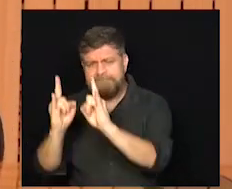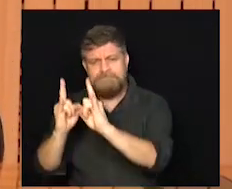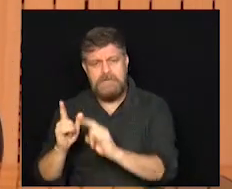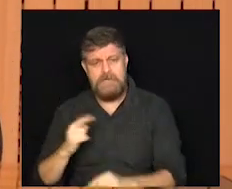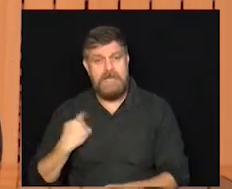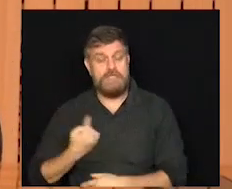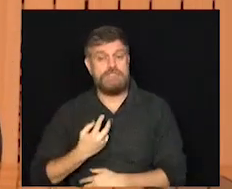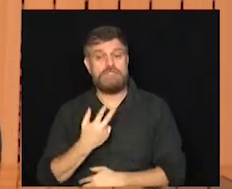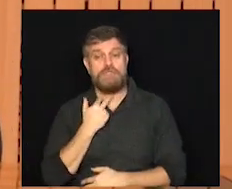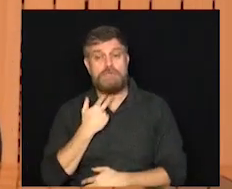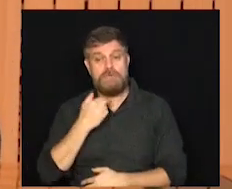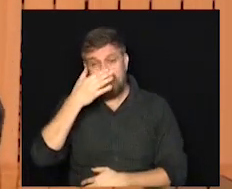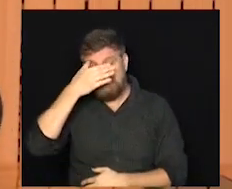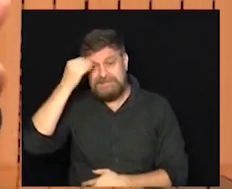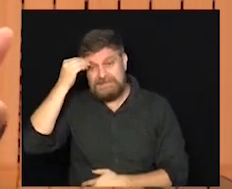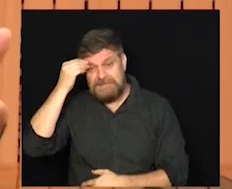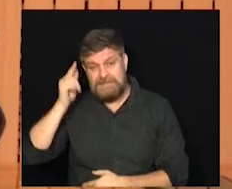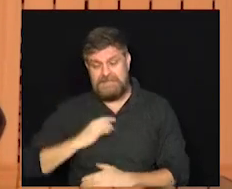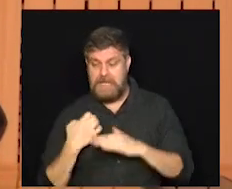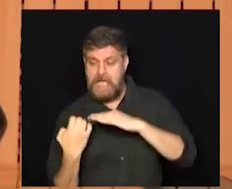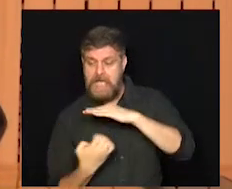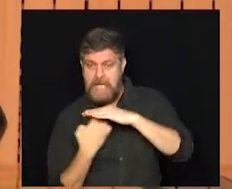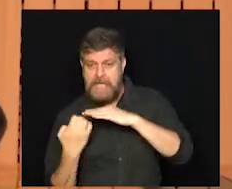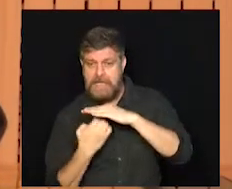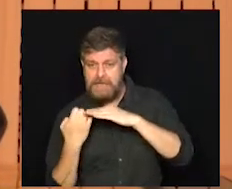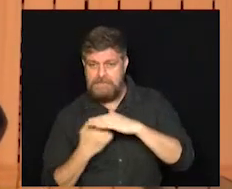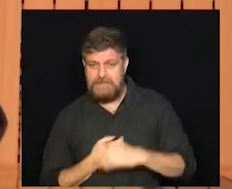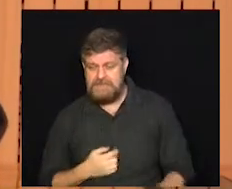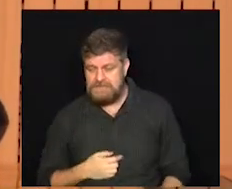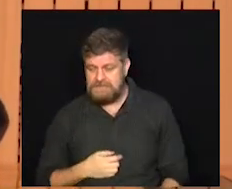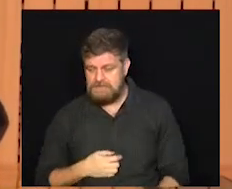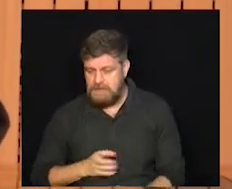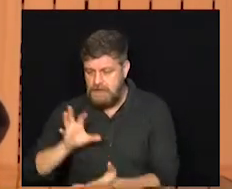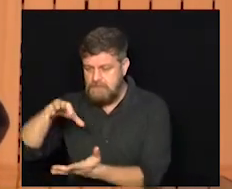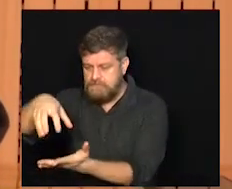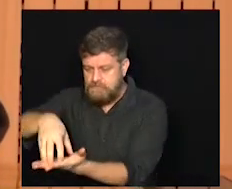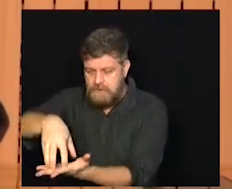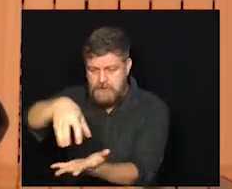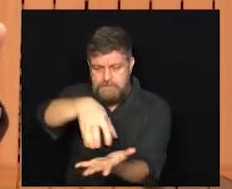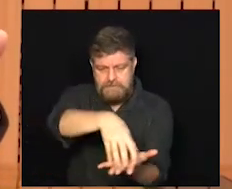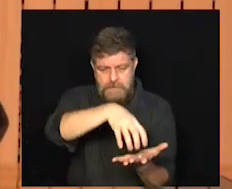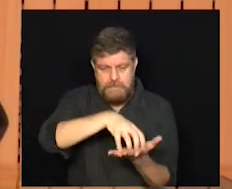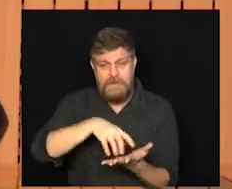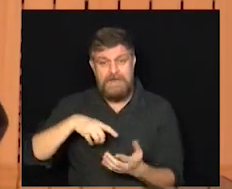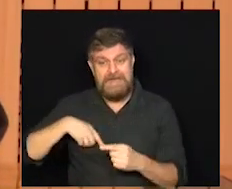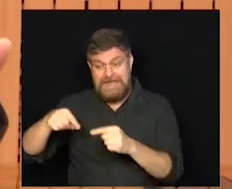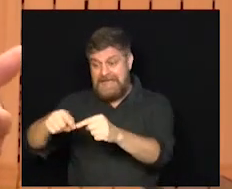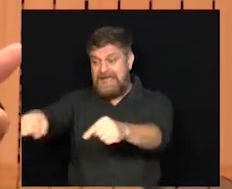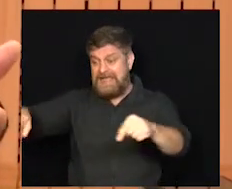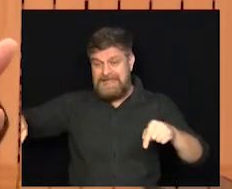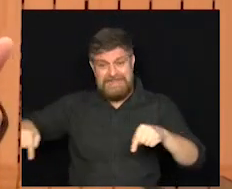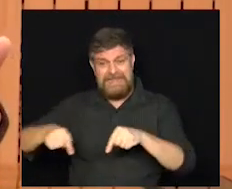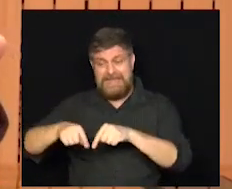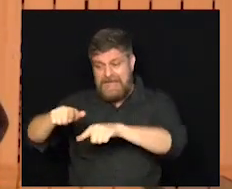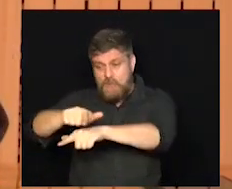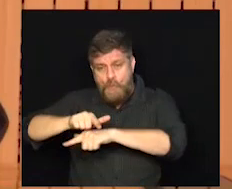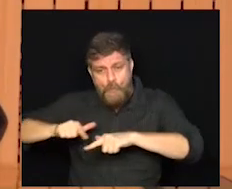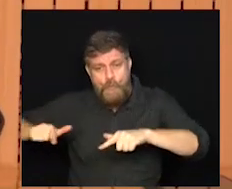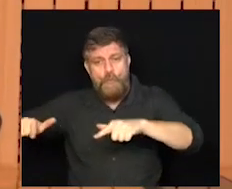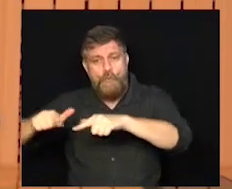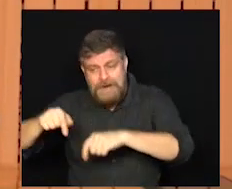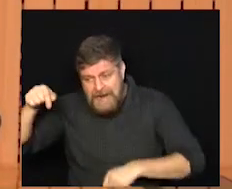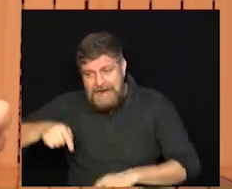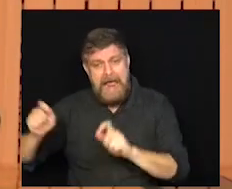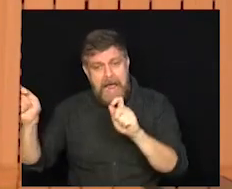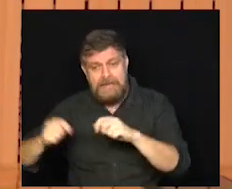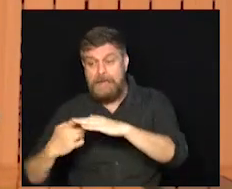perder de vista que empresas possam se instalar ali naquela região, que tem áreas muito grandes que possibilita isso,